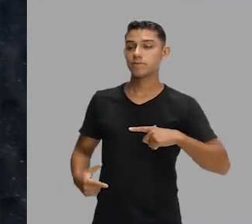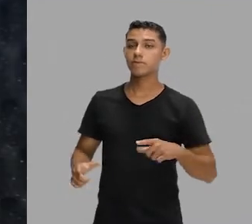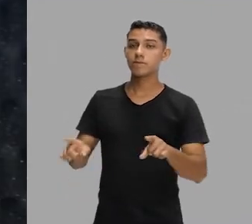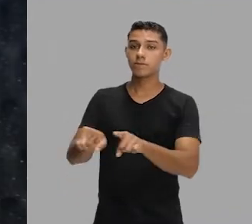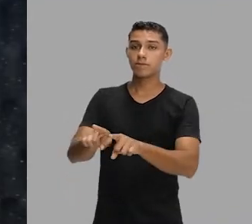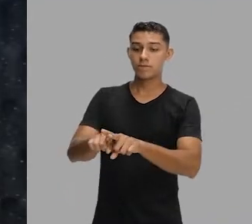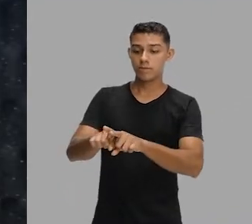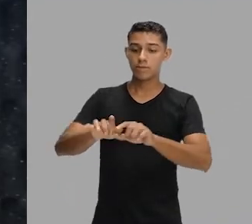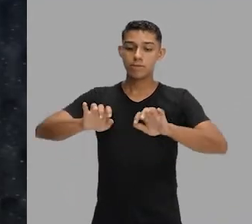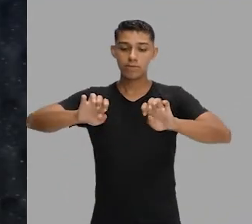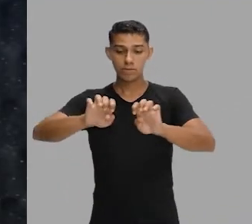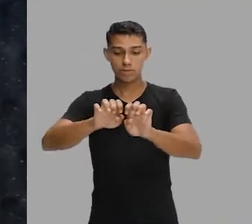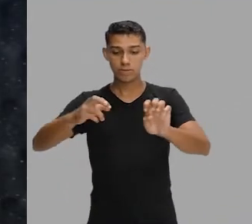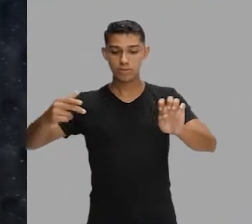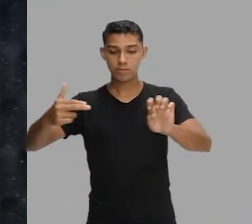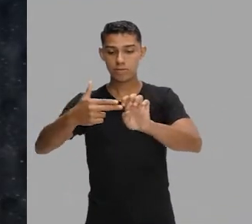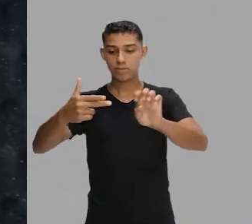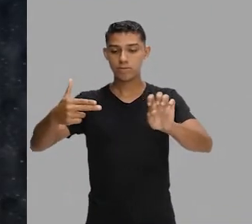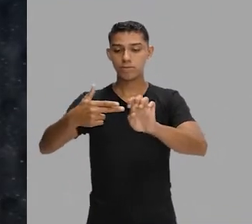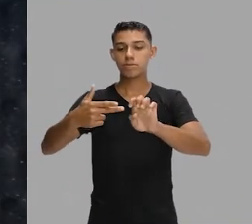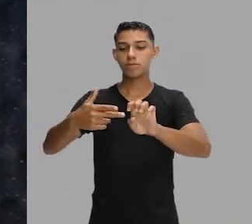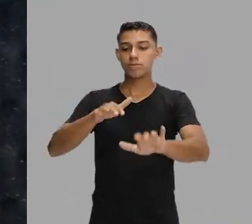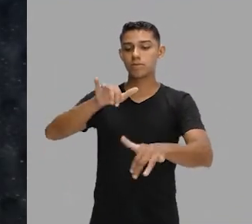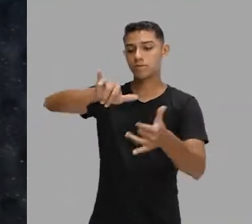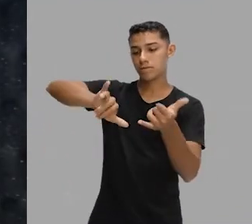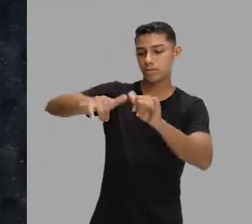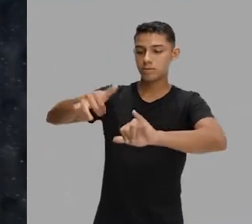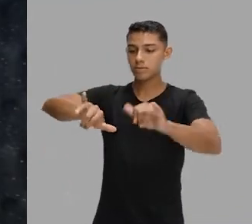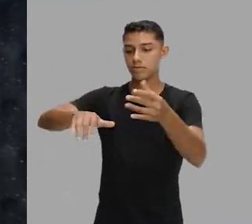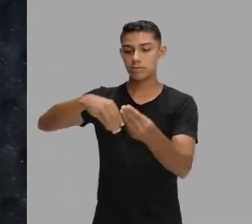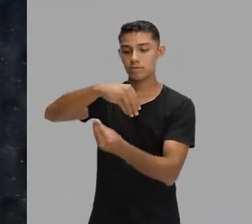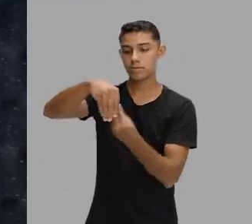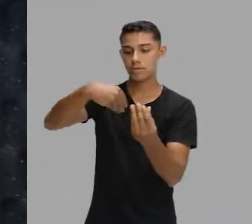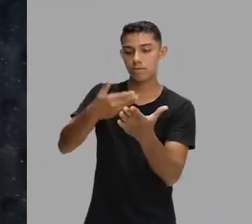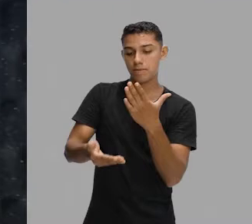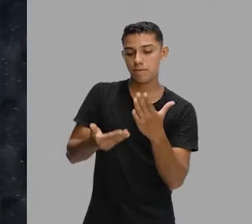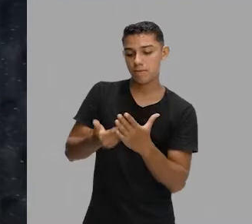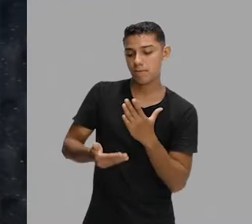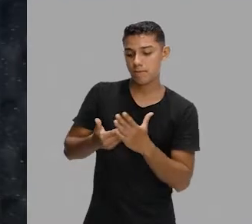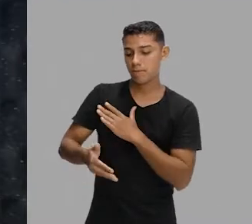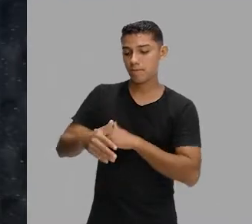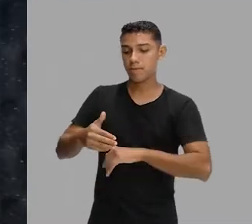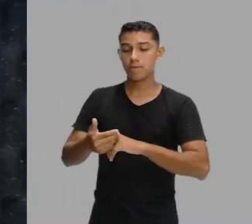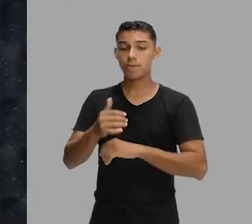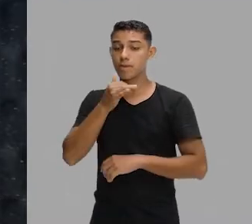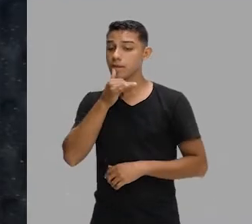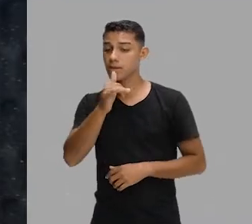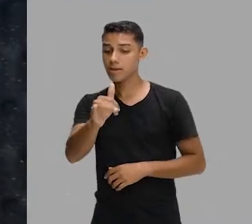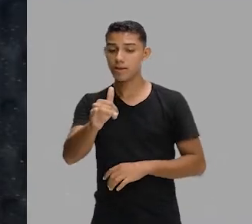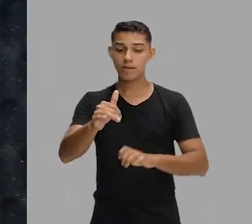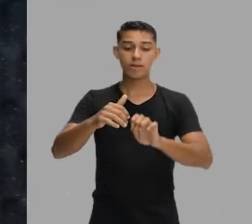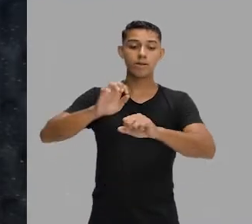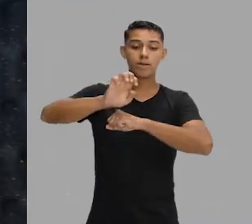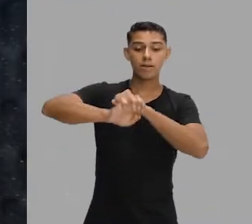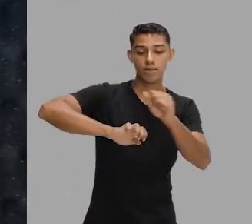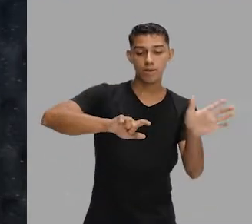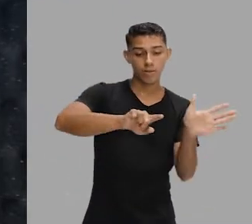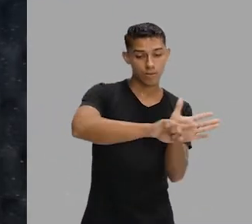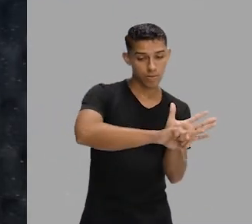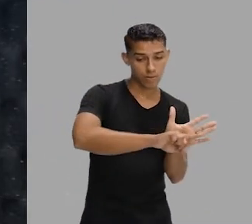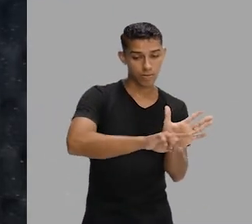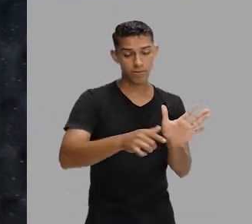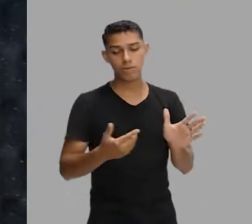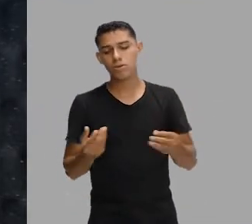elementos químicos onde todos têm a tendência de perder elétrons. E aí, como que eu vou estabelecer essa